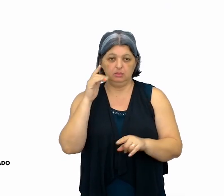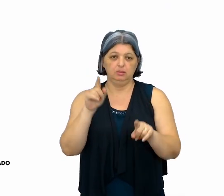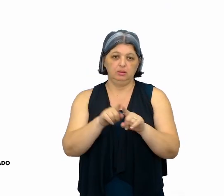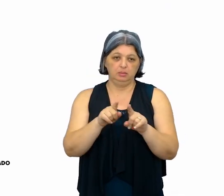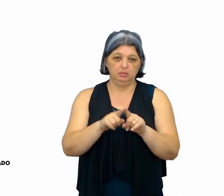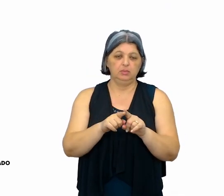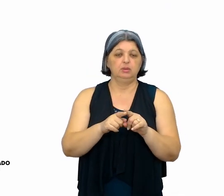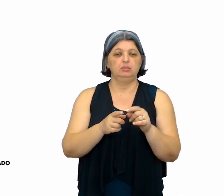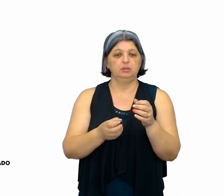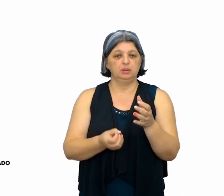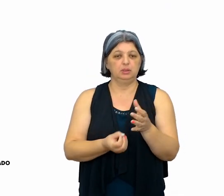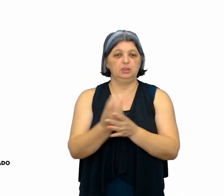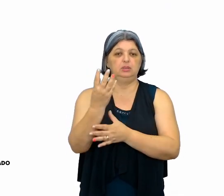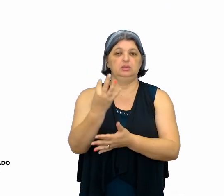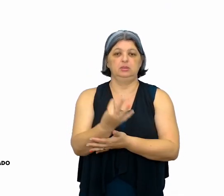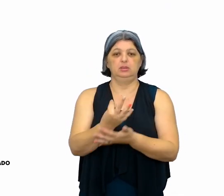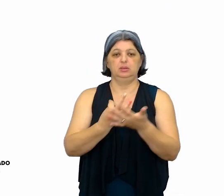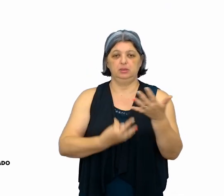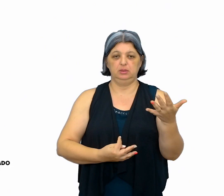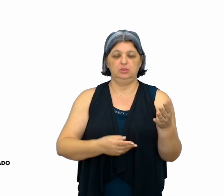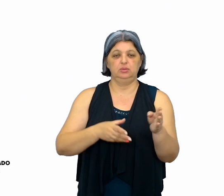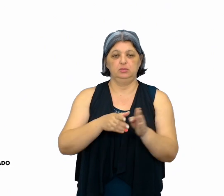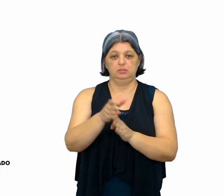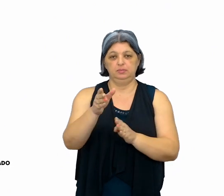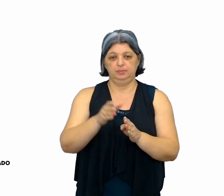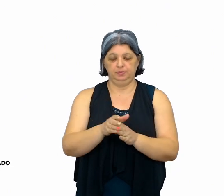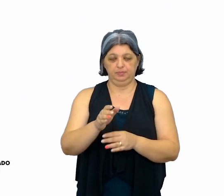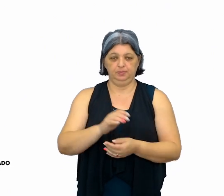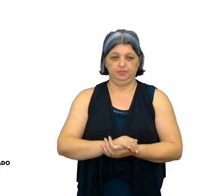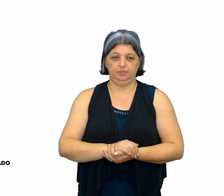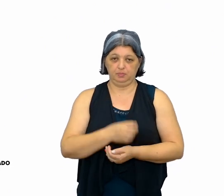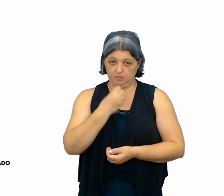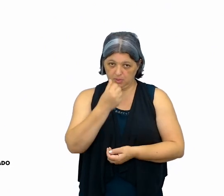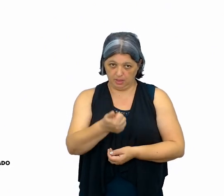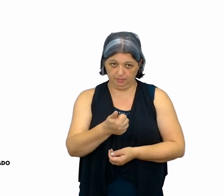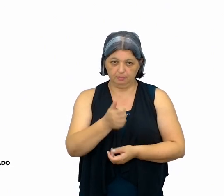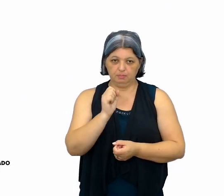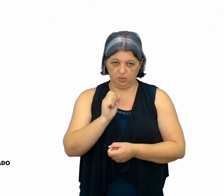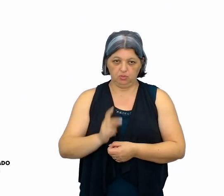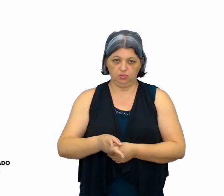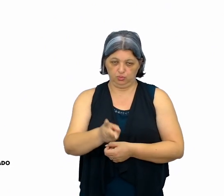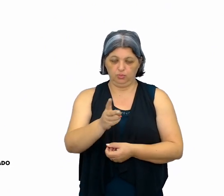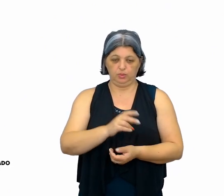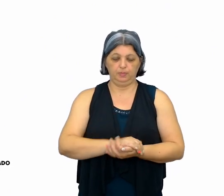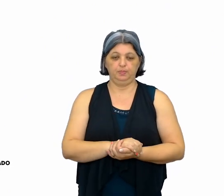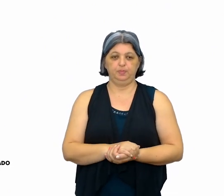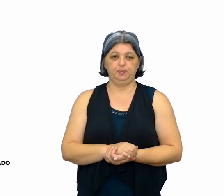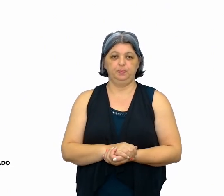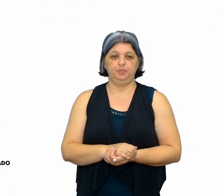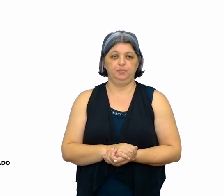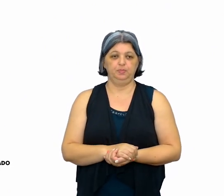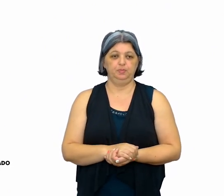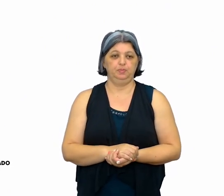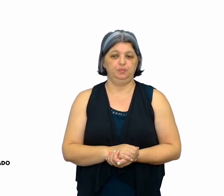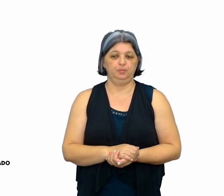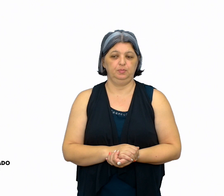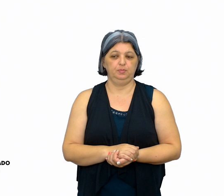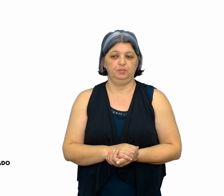produzir textos instrucionais. Tá ok, então, aí para vocês? Podemos passar, então, para o próximo slide.